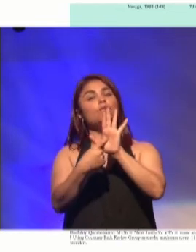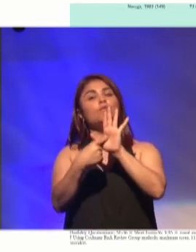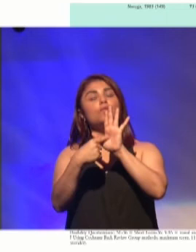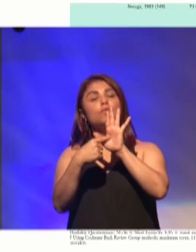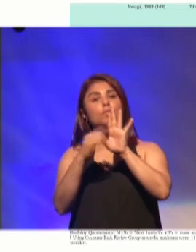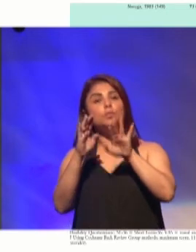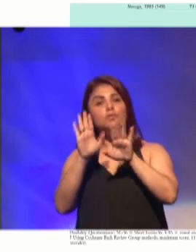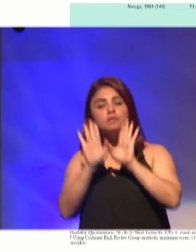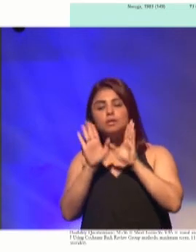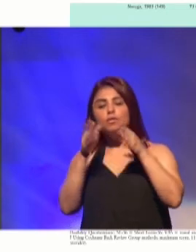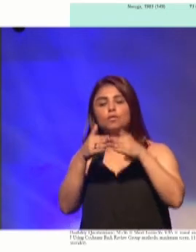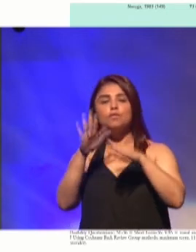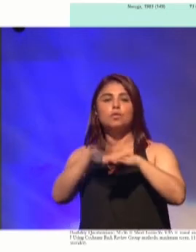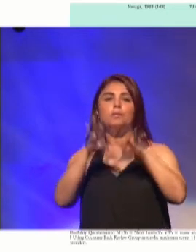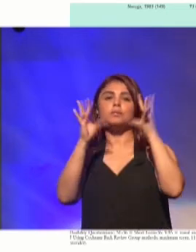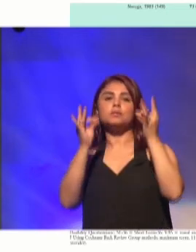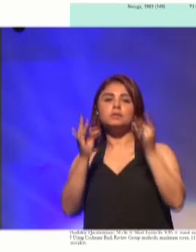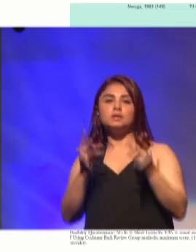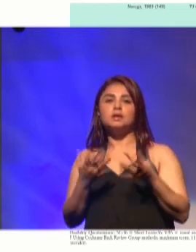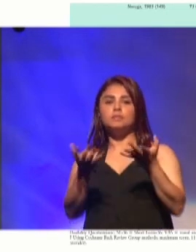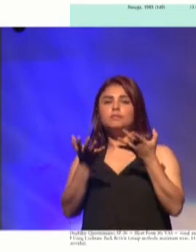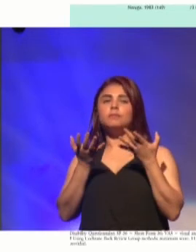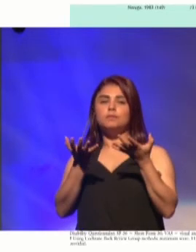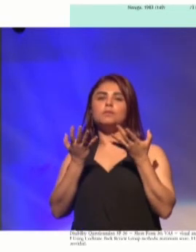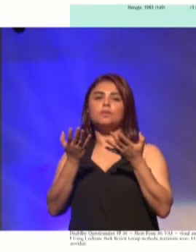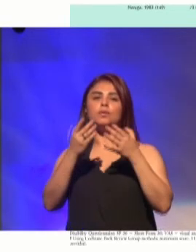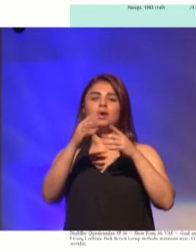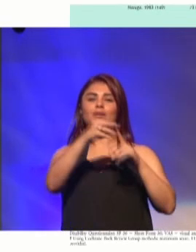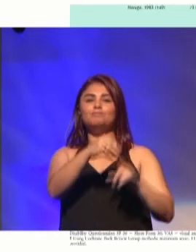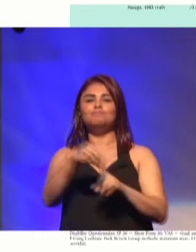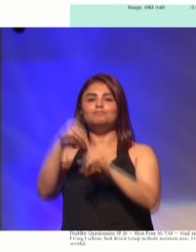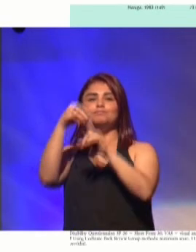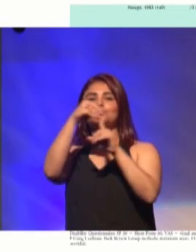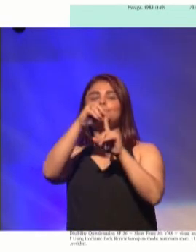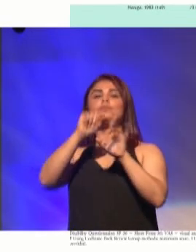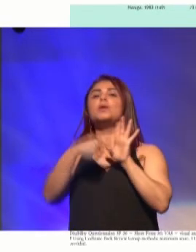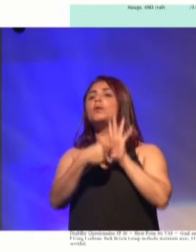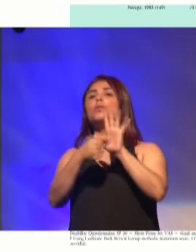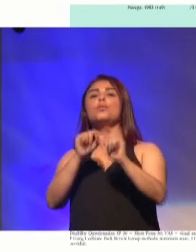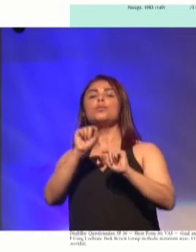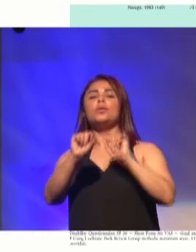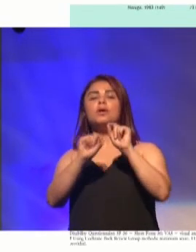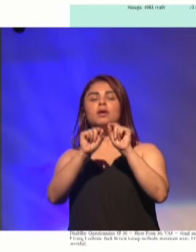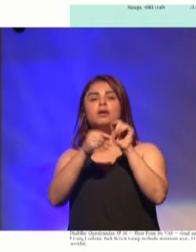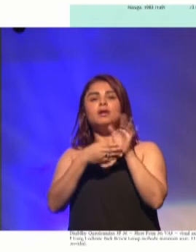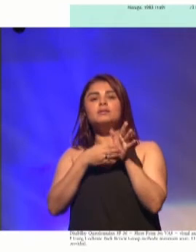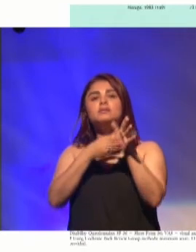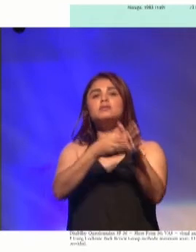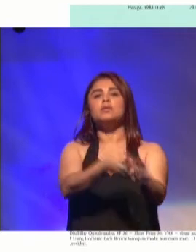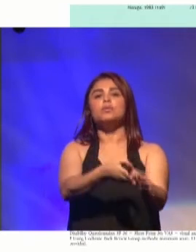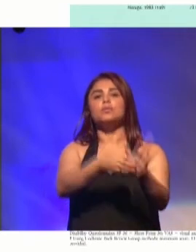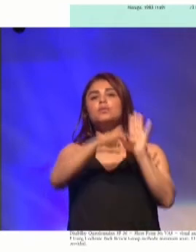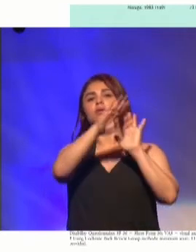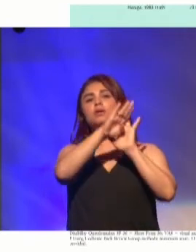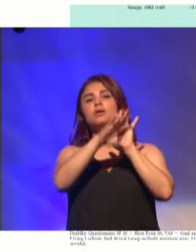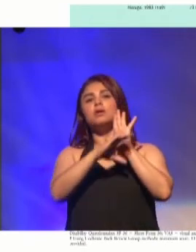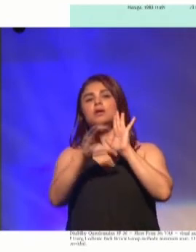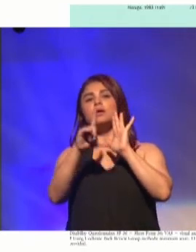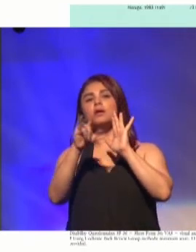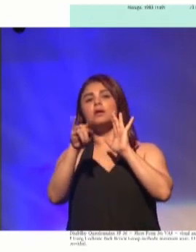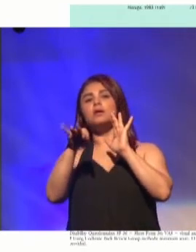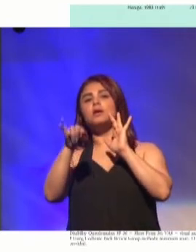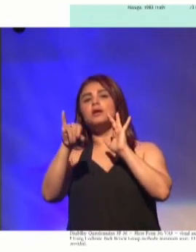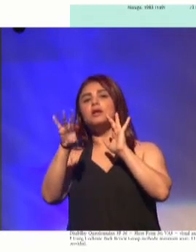mais em detalhe, mas o que eu queria destacar, isso aqui é um guia clínico, Clinical